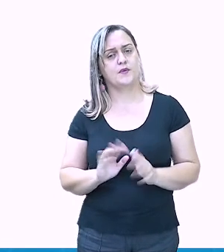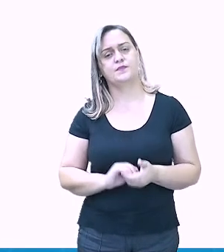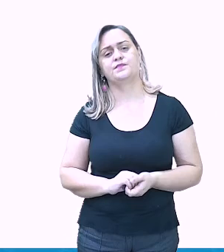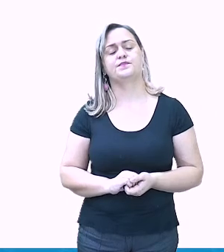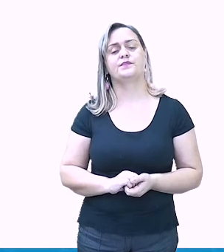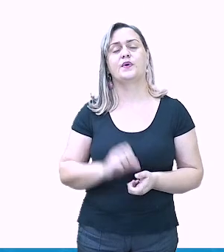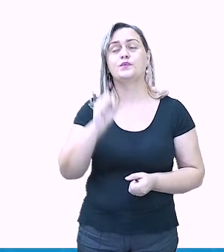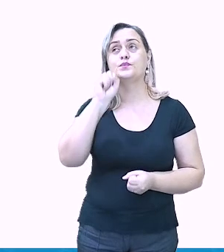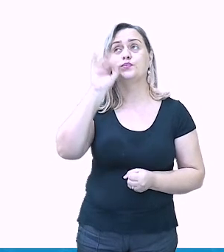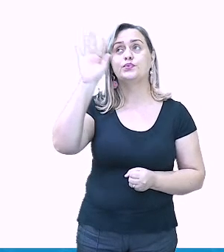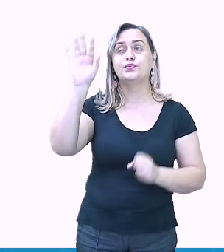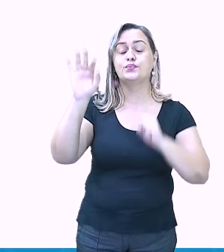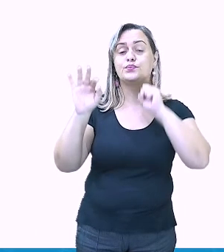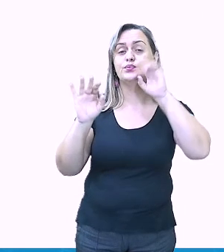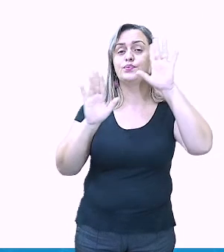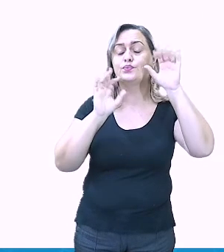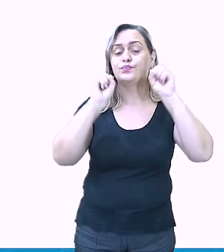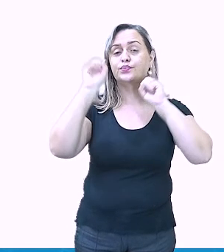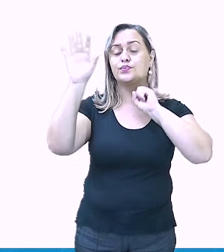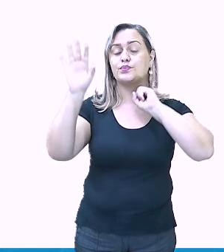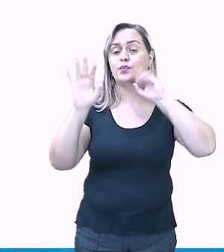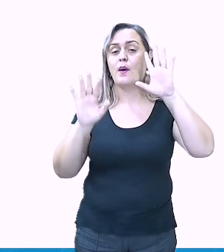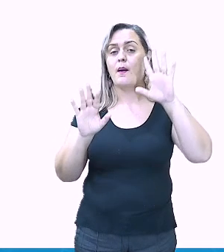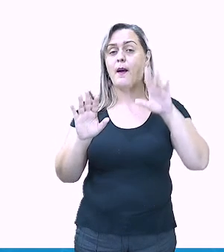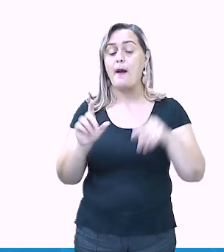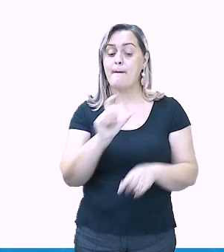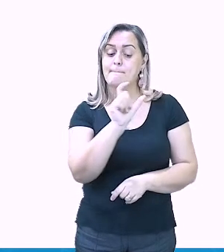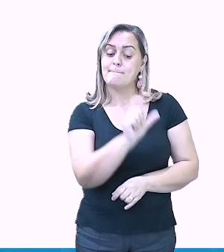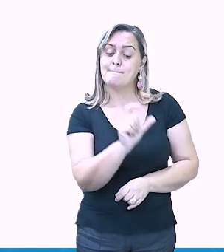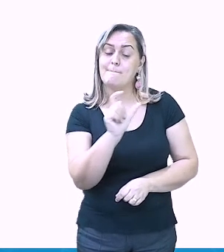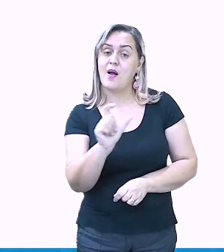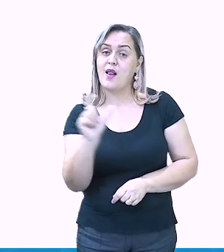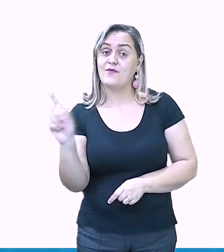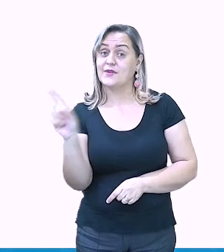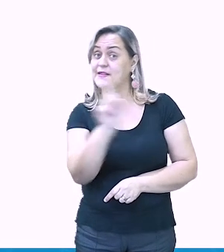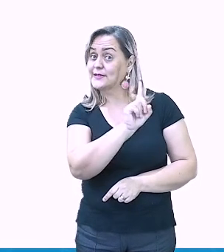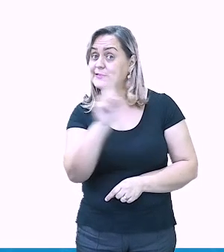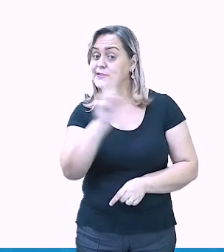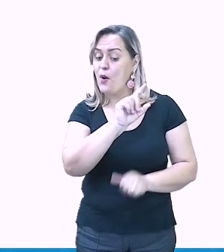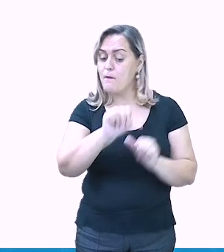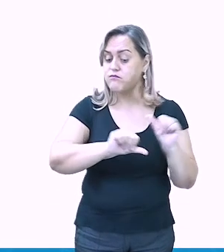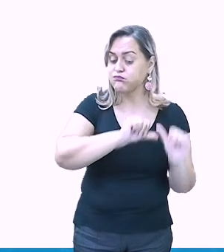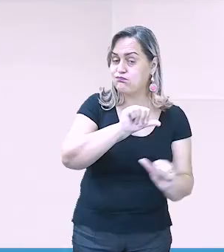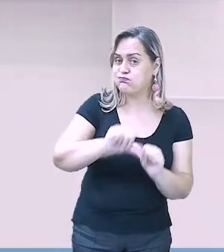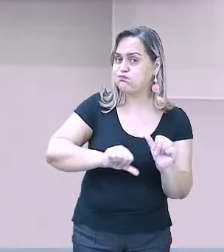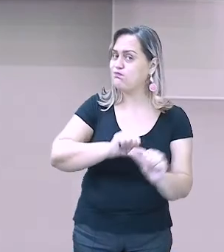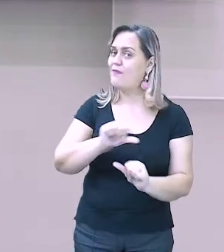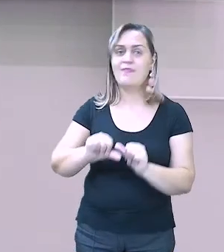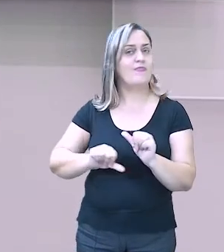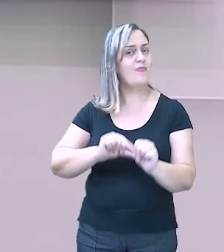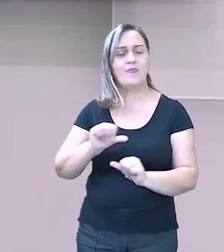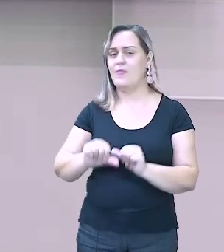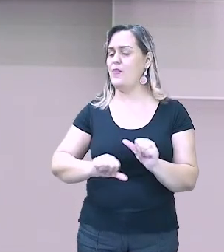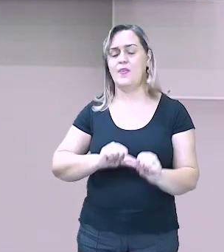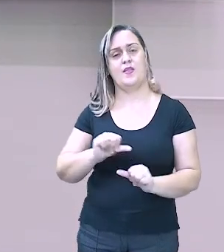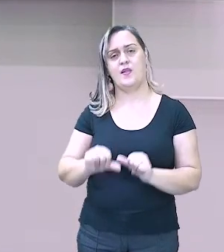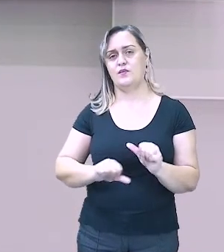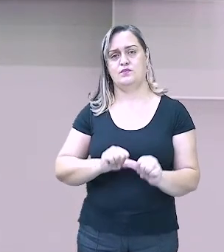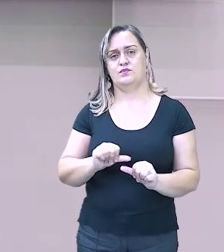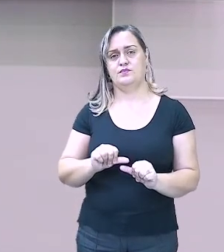são palavras invariáveis, ou seja, não sofrem mudanças. E elas